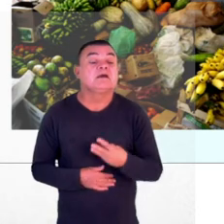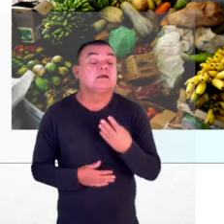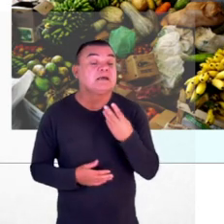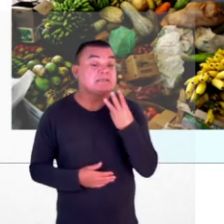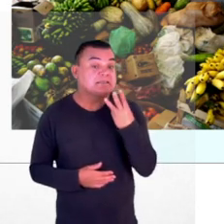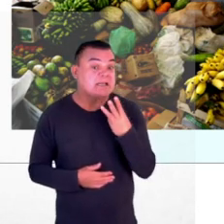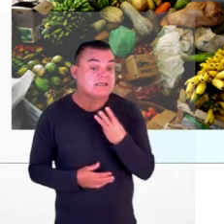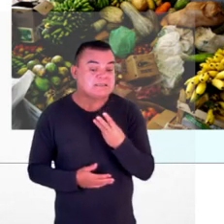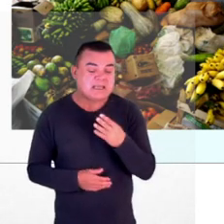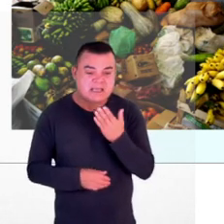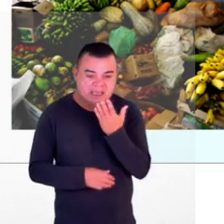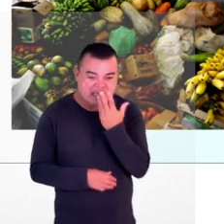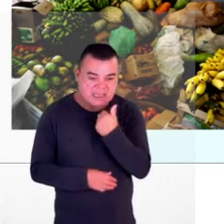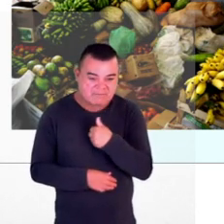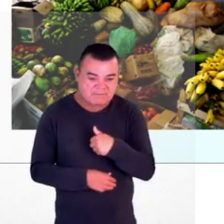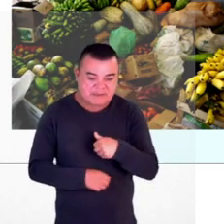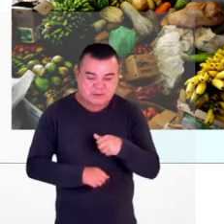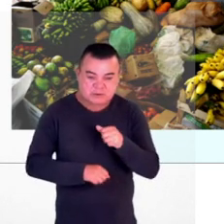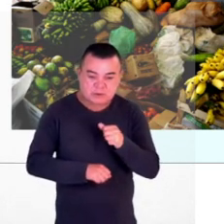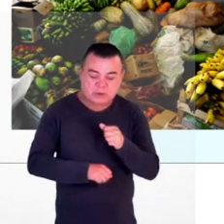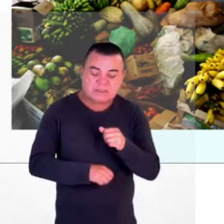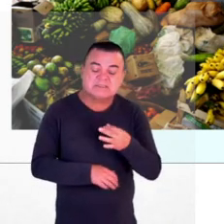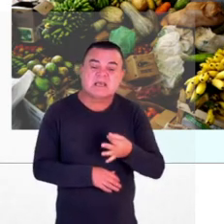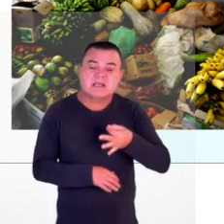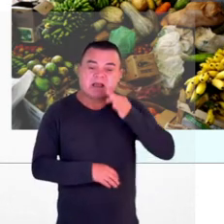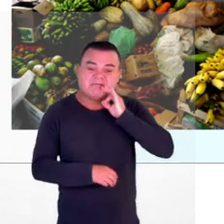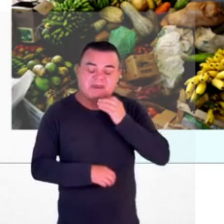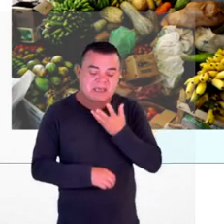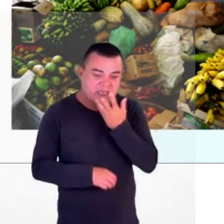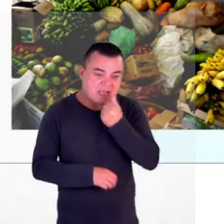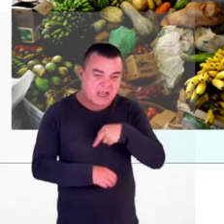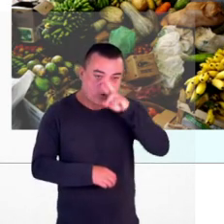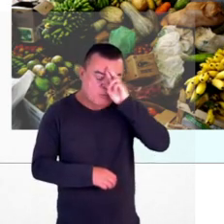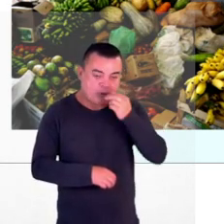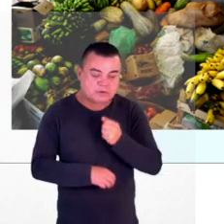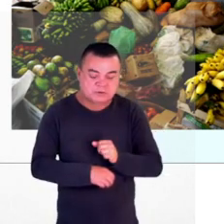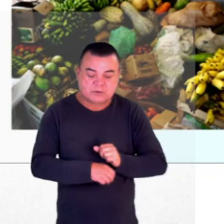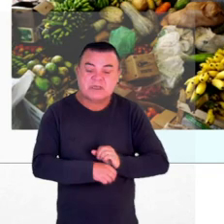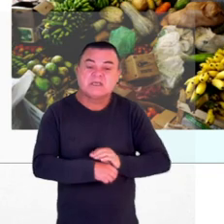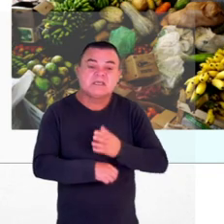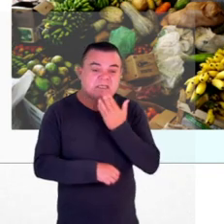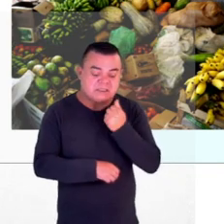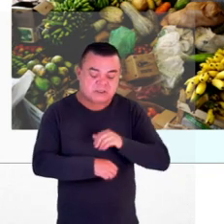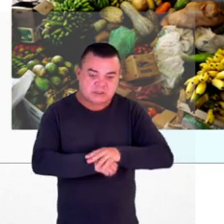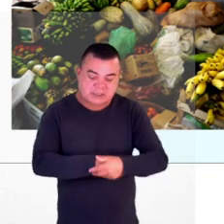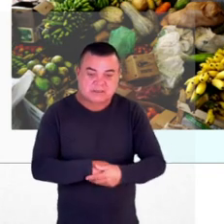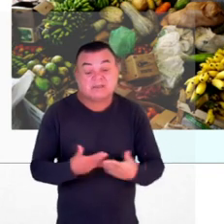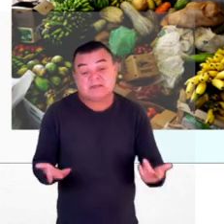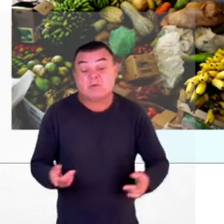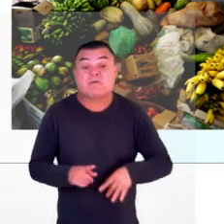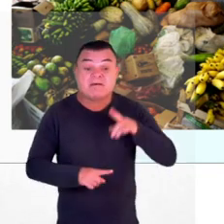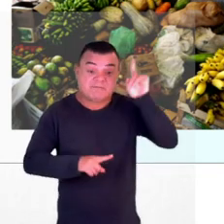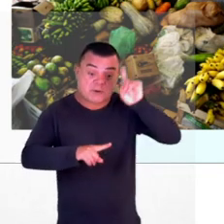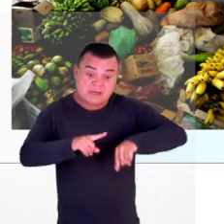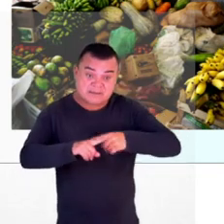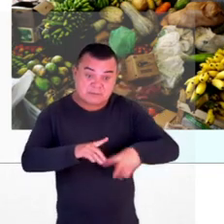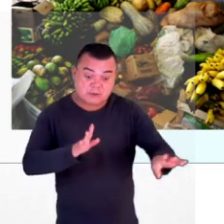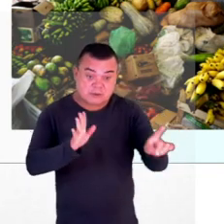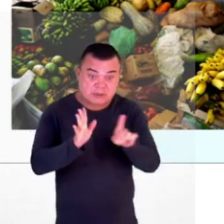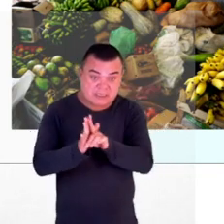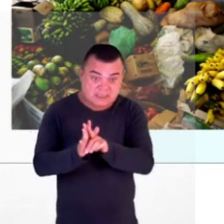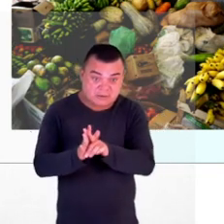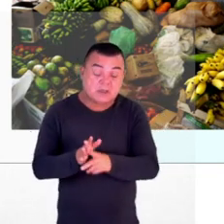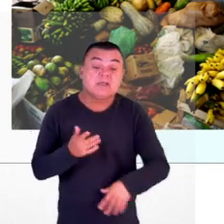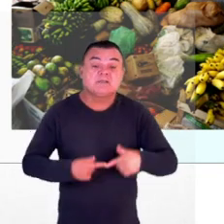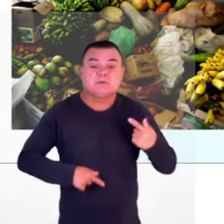evidente que a questão não é eh que a questão é uma questão de violação de direitos e de ausência de políticas e que terminam